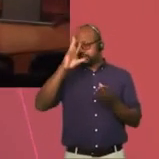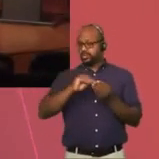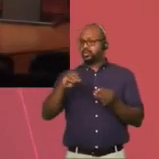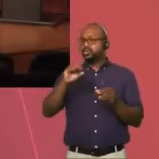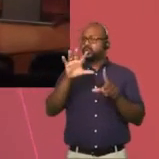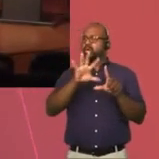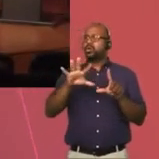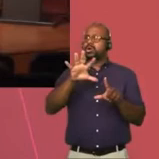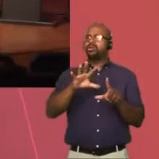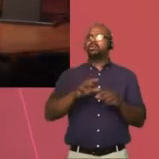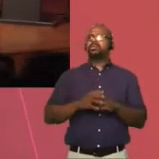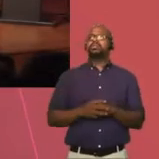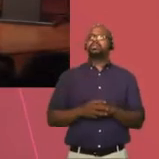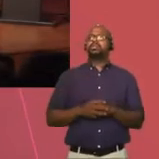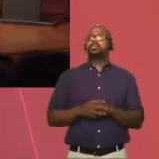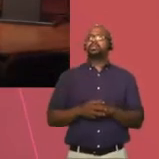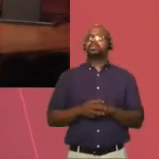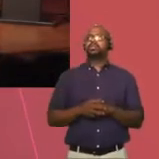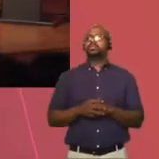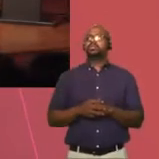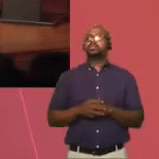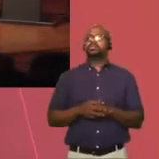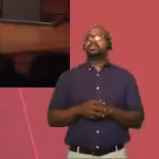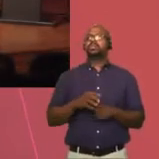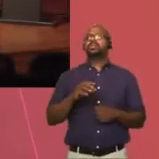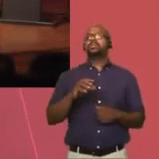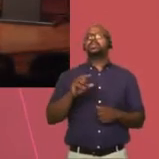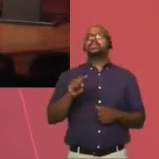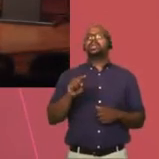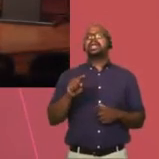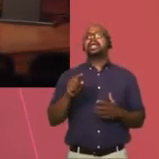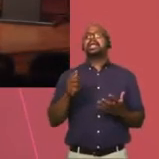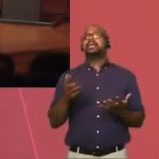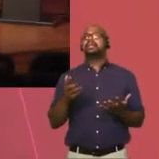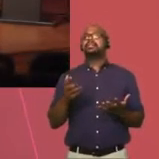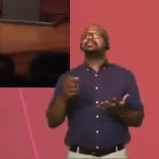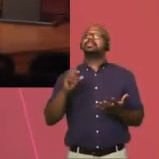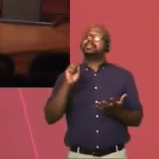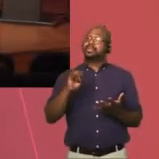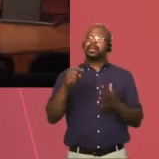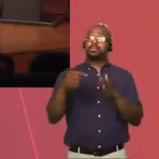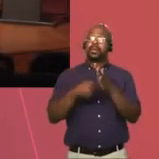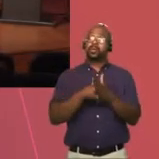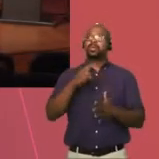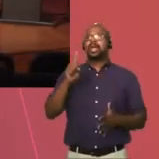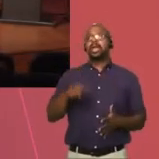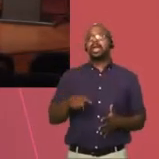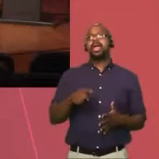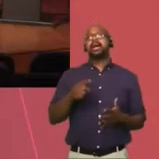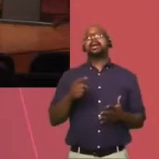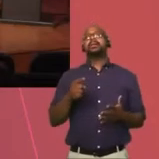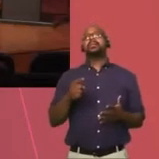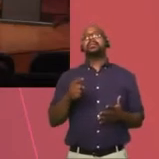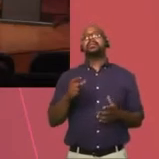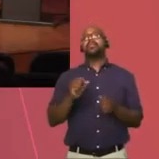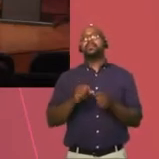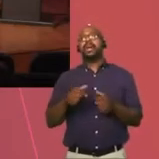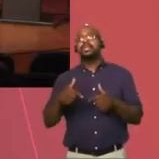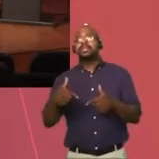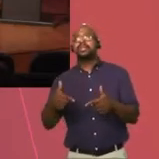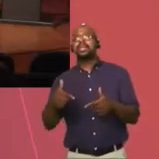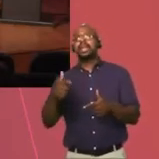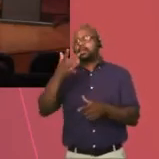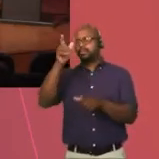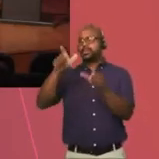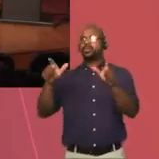que está escrito sua mãe ou por questões ambientais se a pergunta é fazer